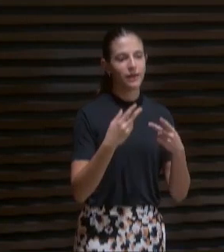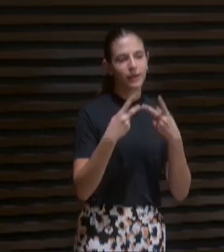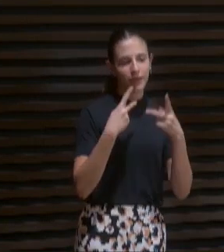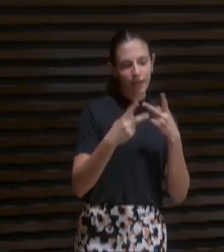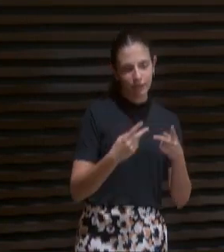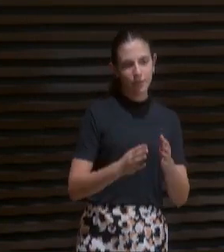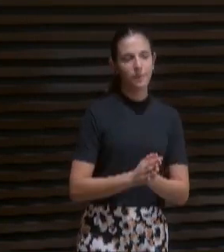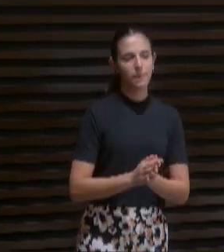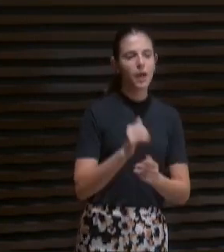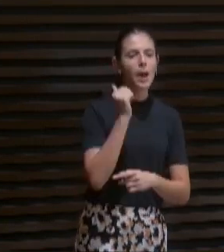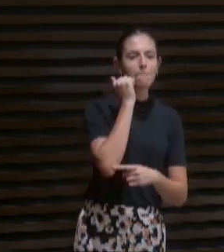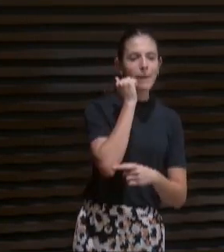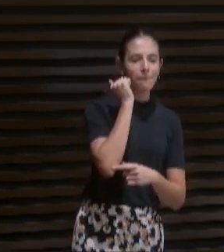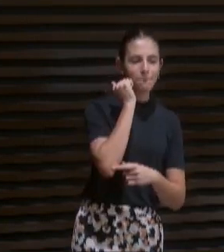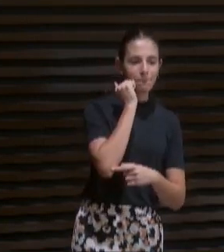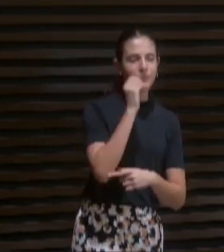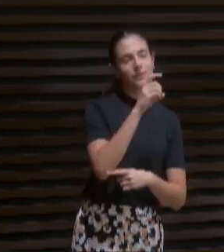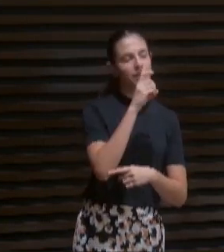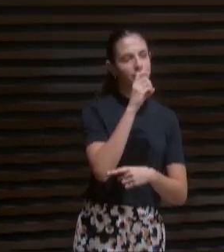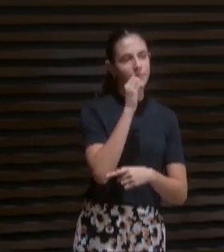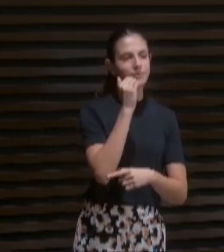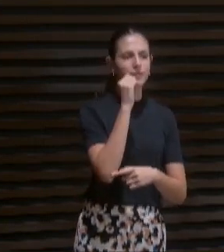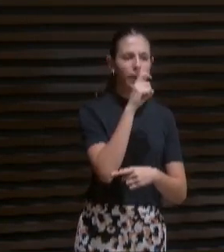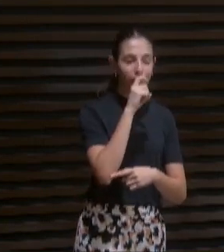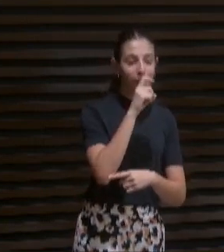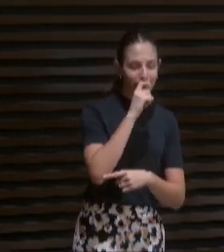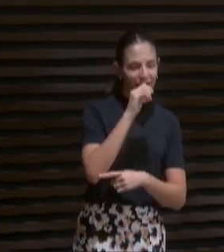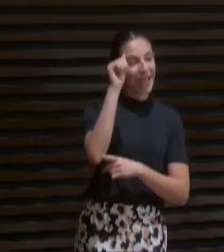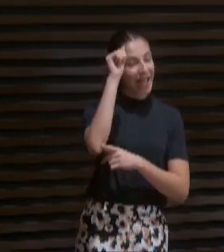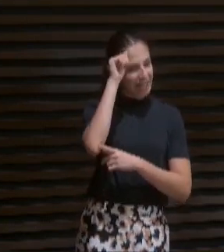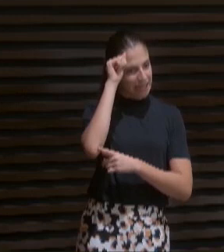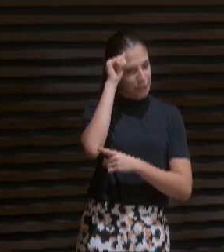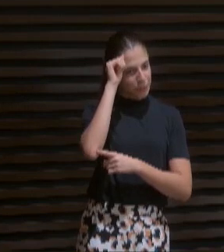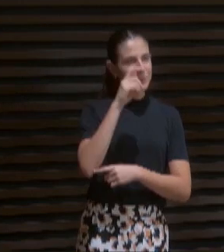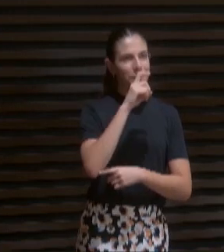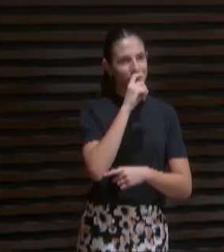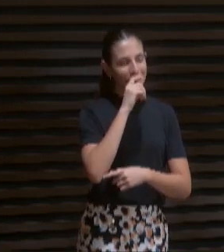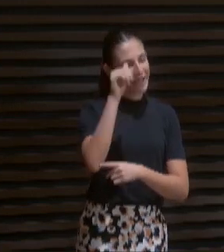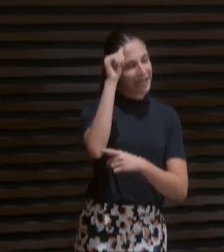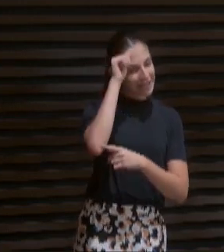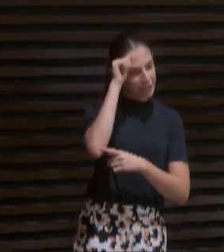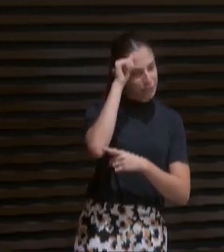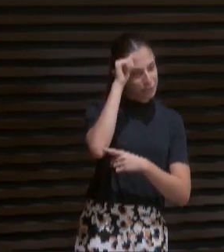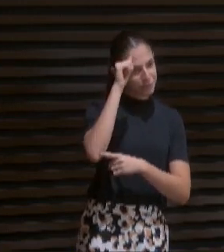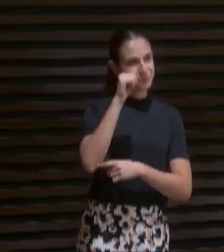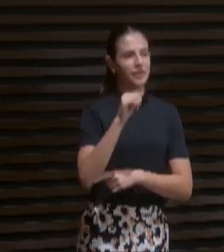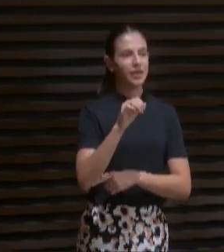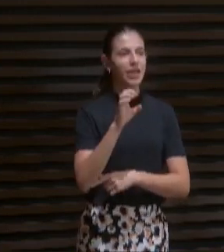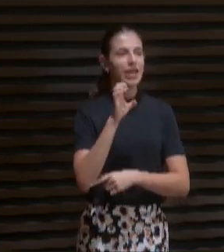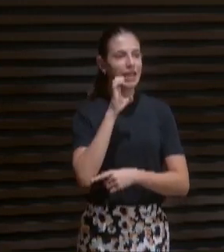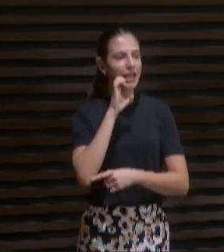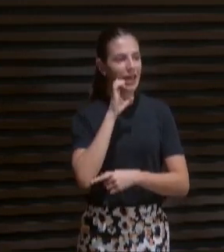já foi o tal, hoje é Eva quem manobra e a culpada foi